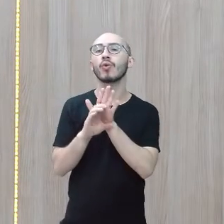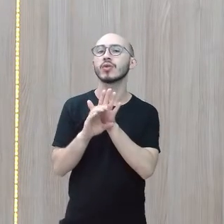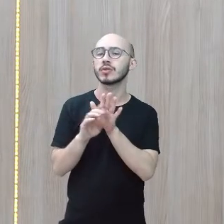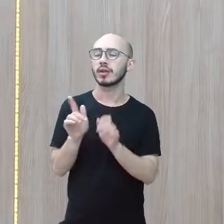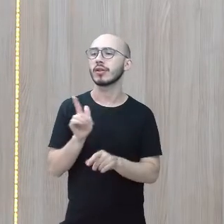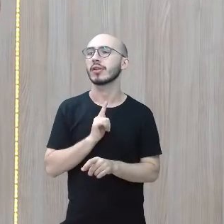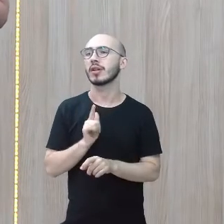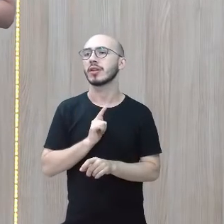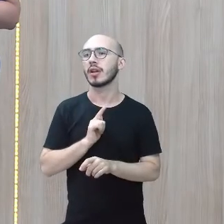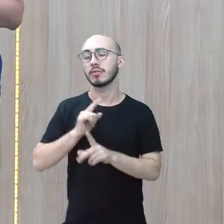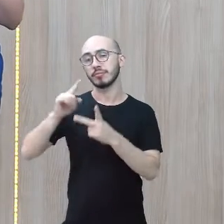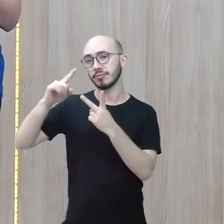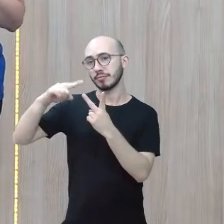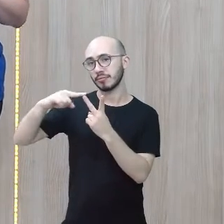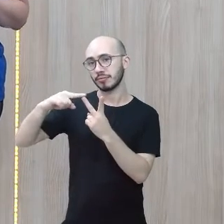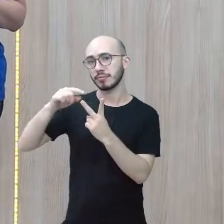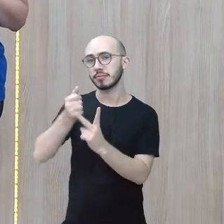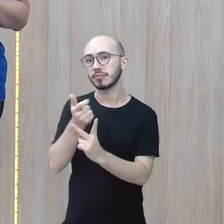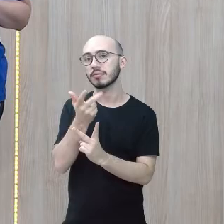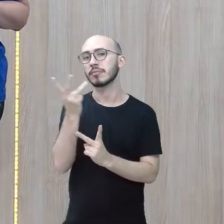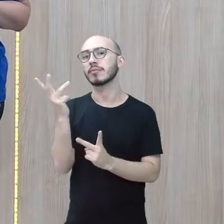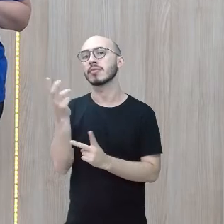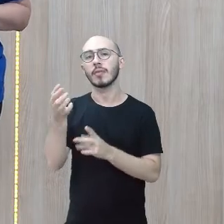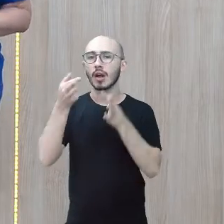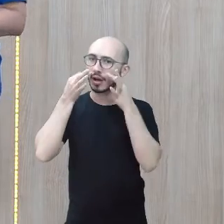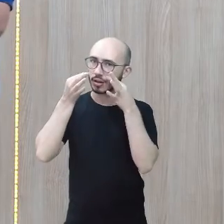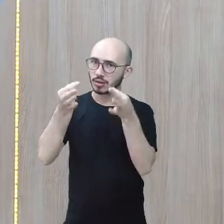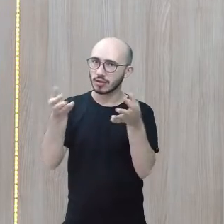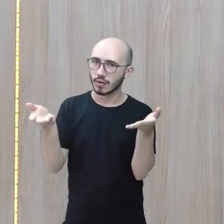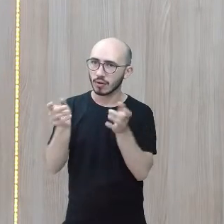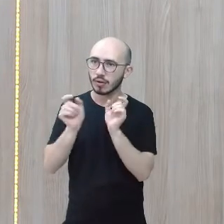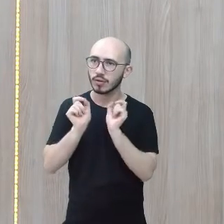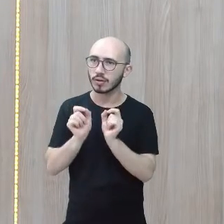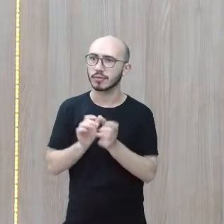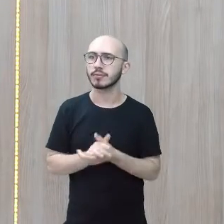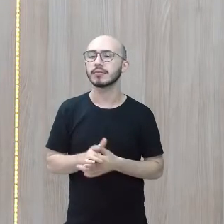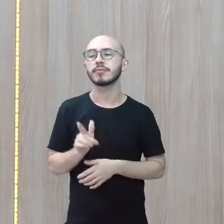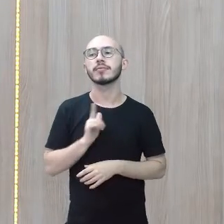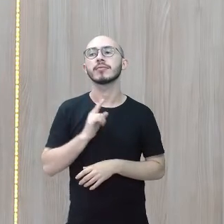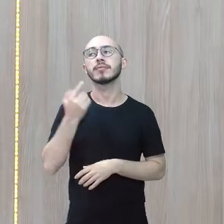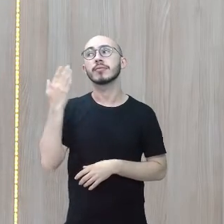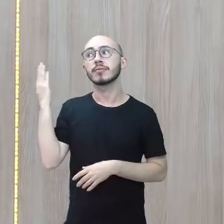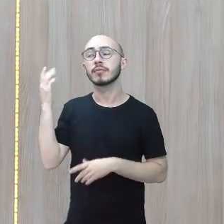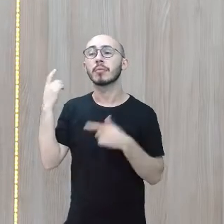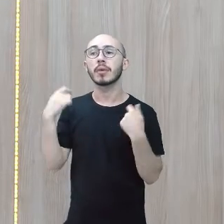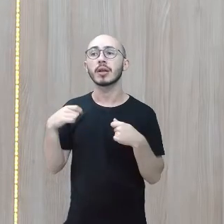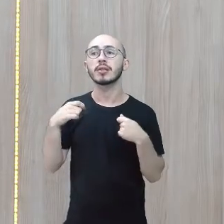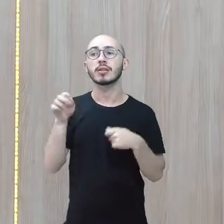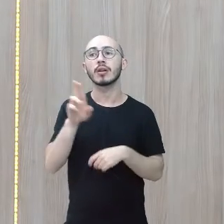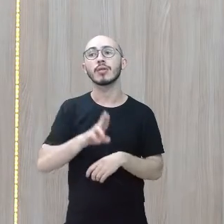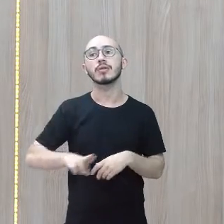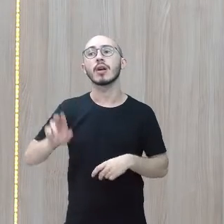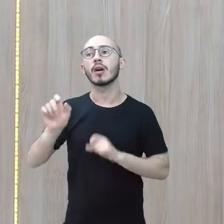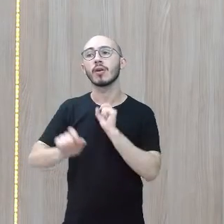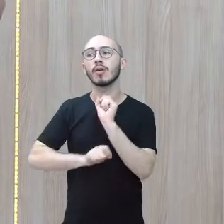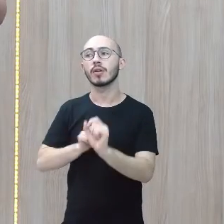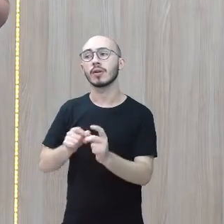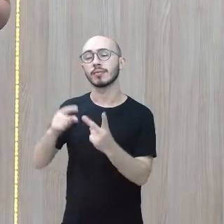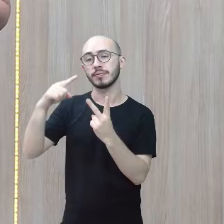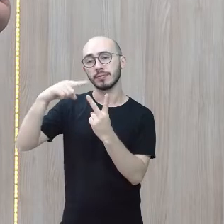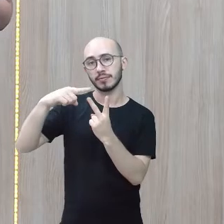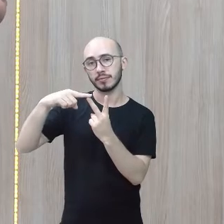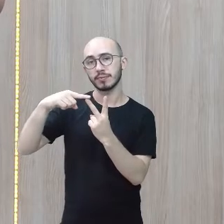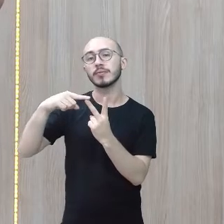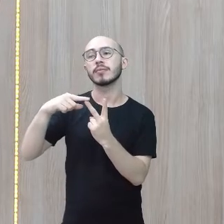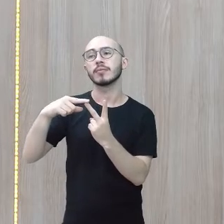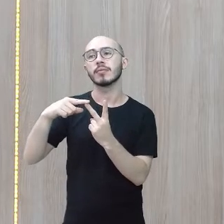ideia dessa radiciação, preste atenção numa coisa que eu vou te dizer. Aqui a gente tem que usar a raiz com a quantidade de